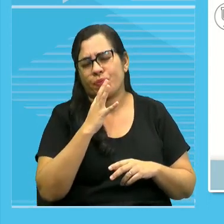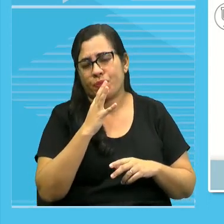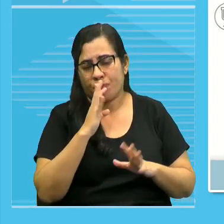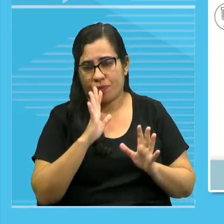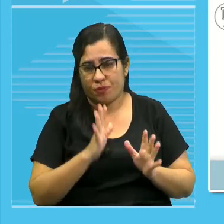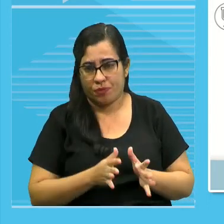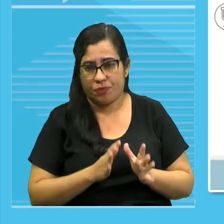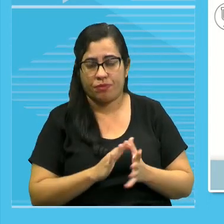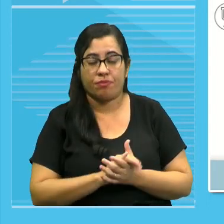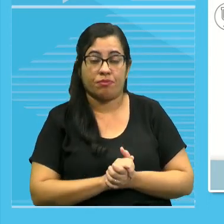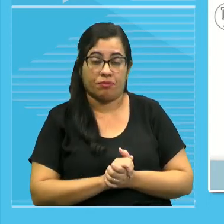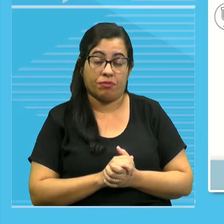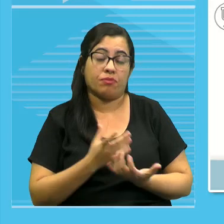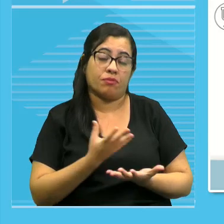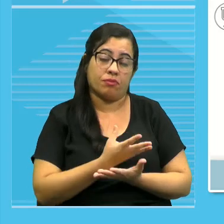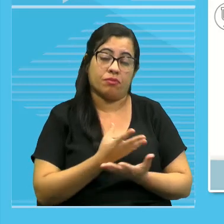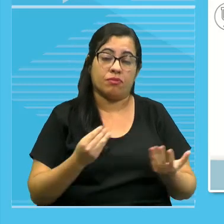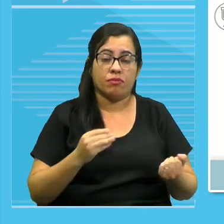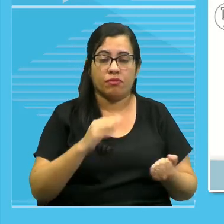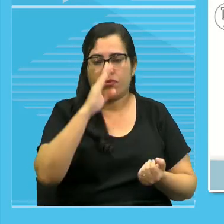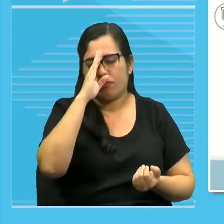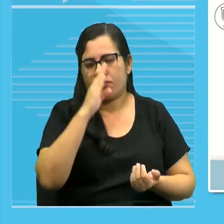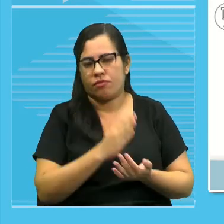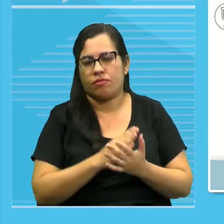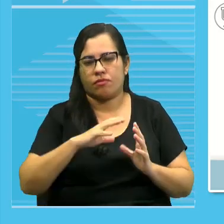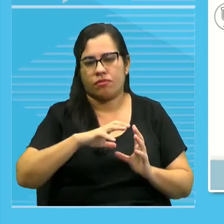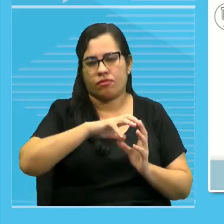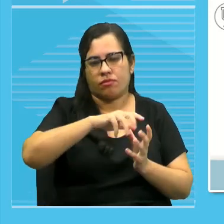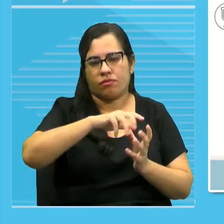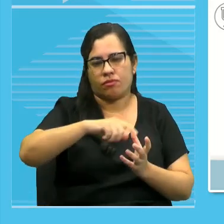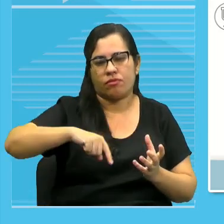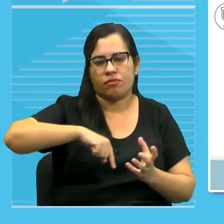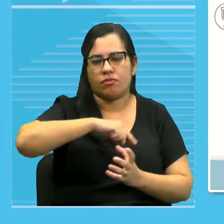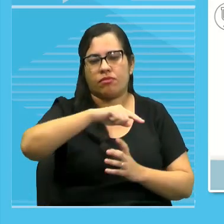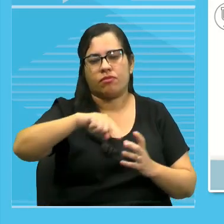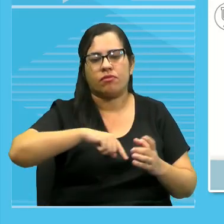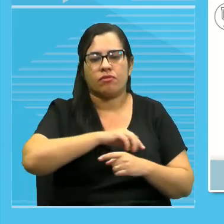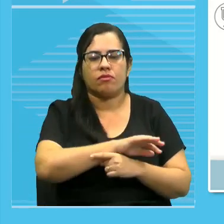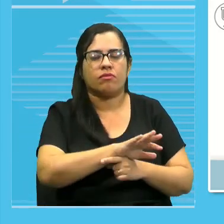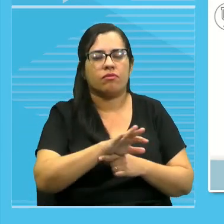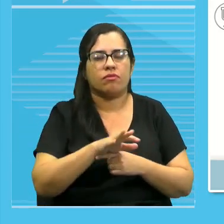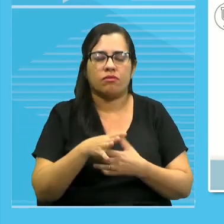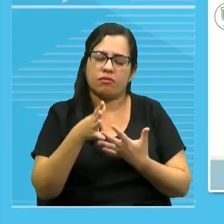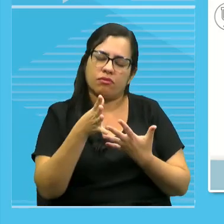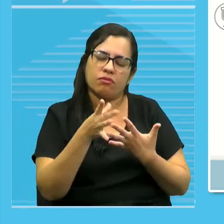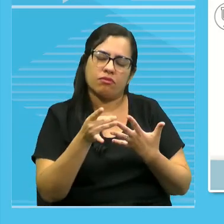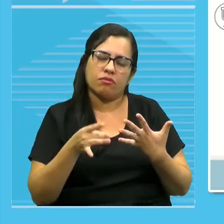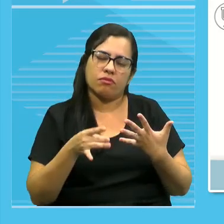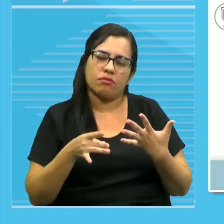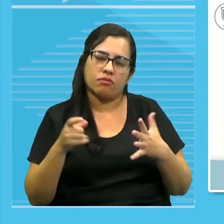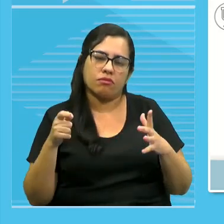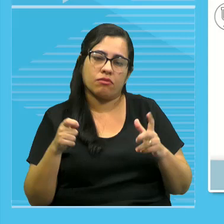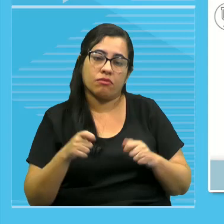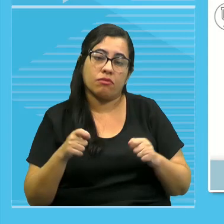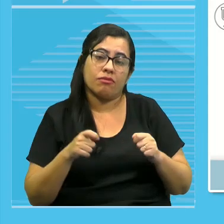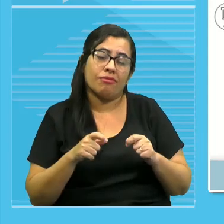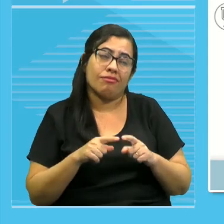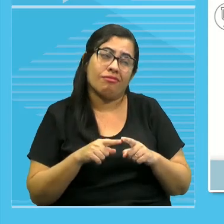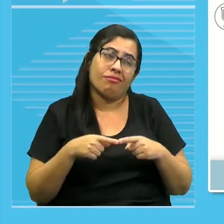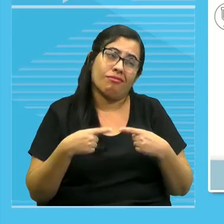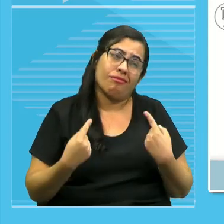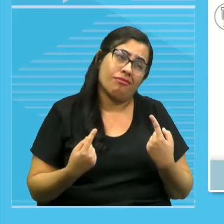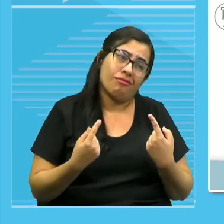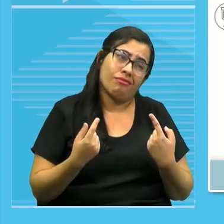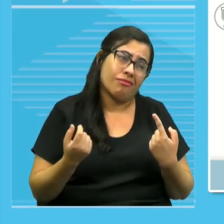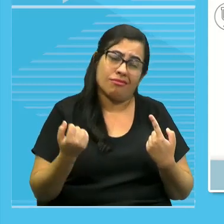que isso né globalmente né ajuda numa definição mas ele vai